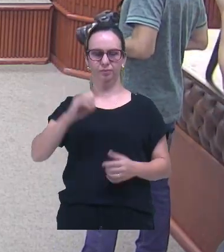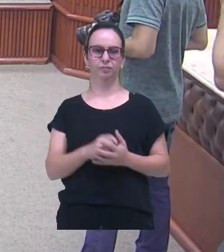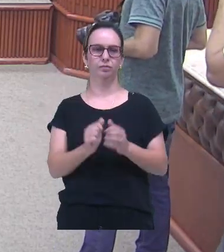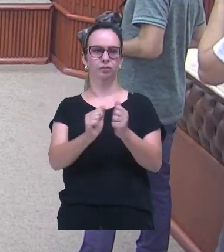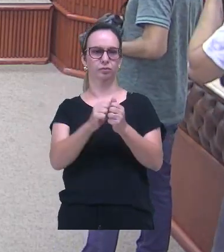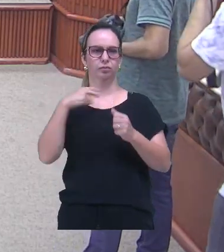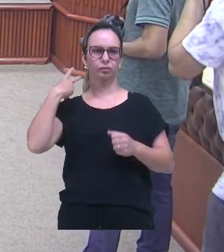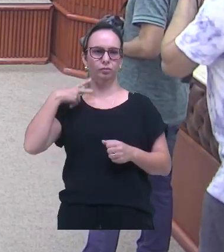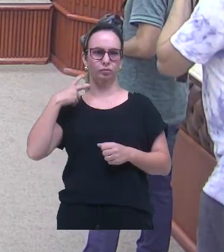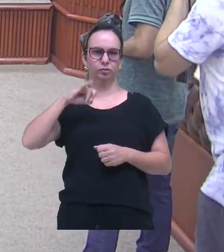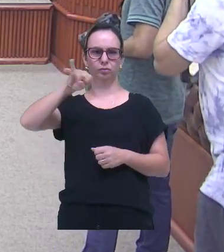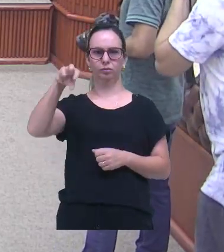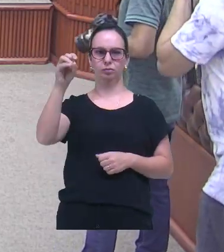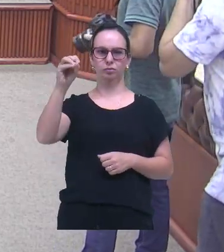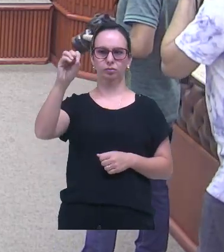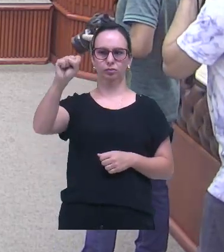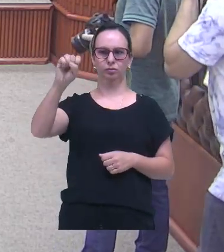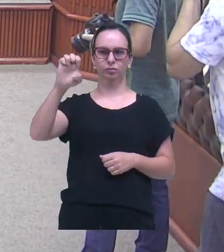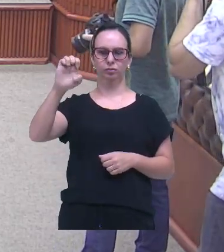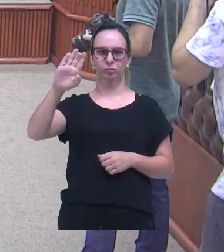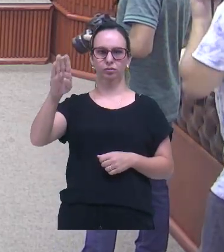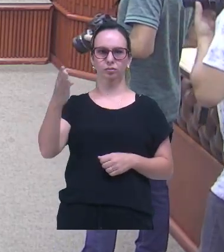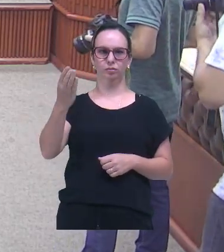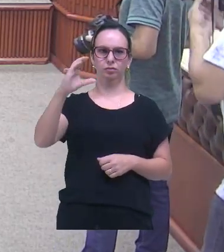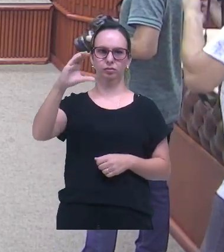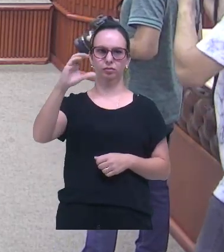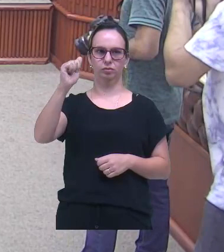Carlos Silva Beitum.